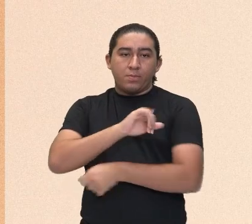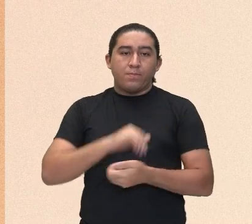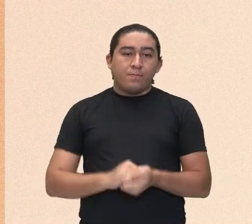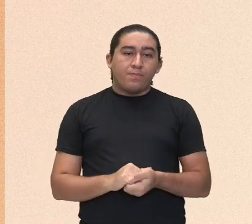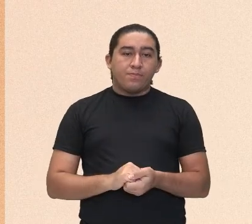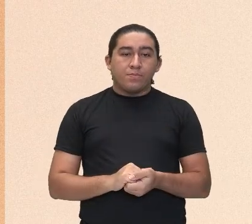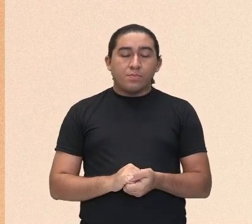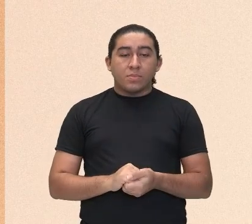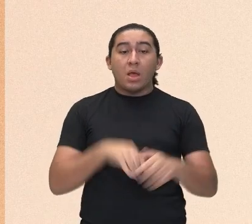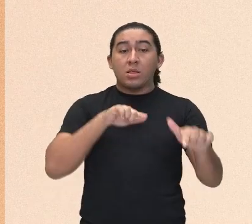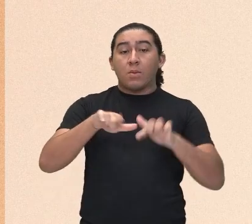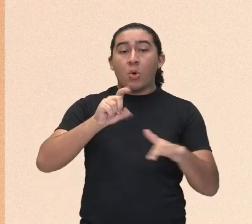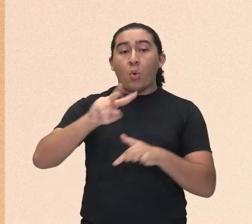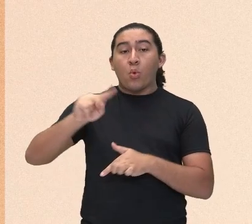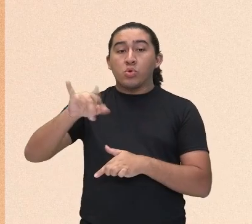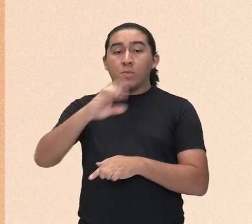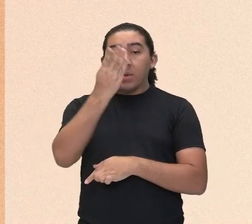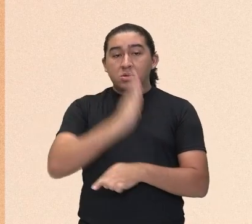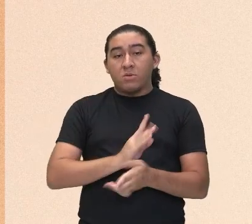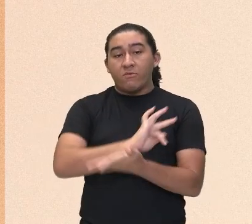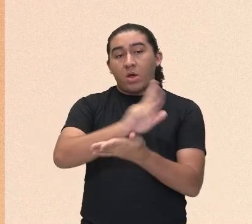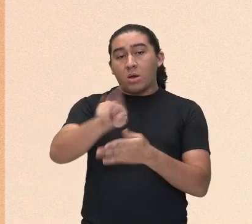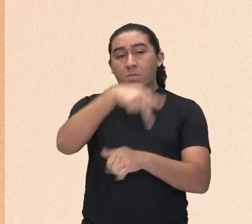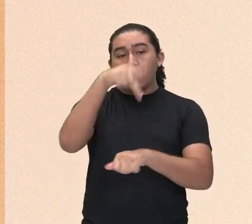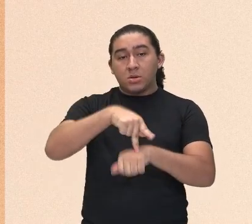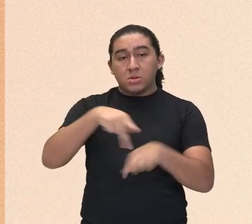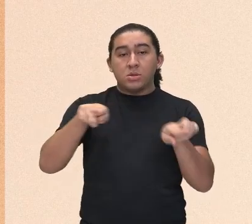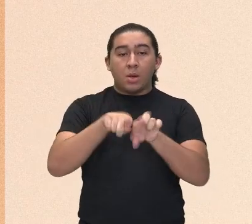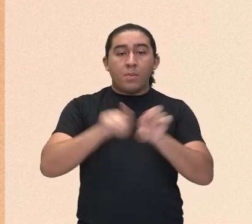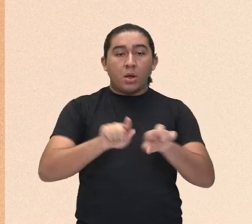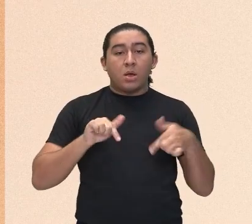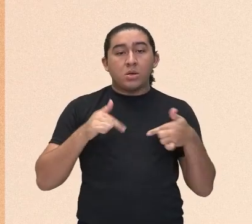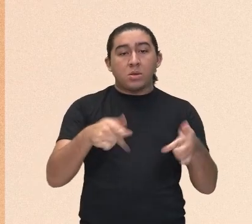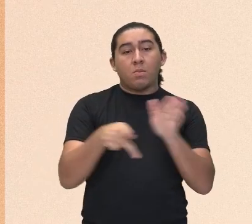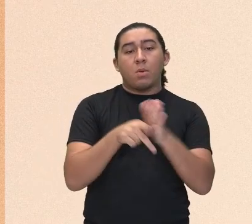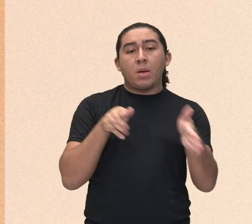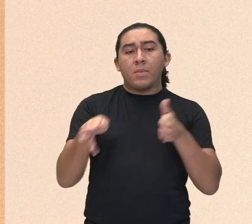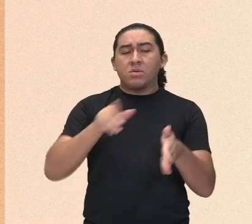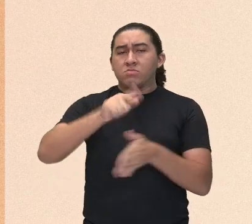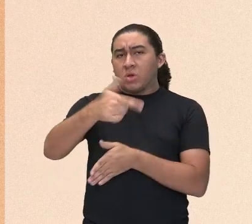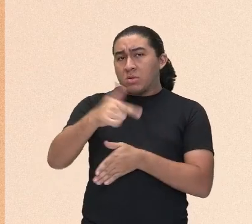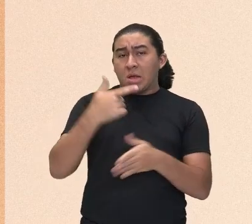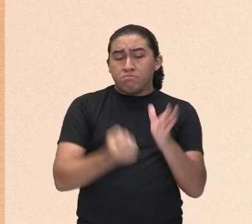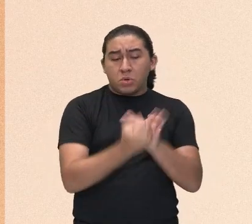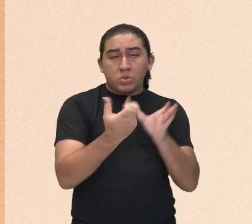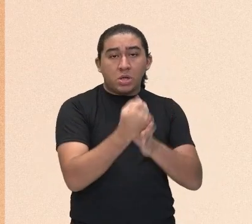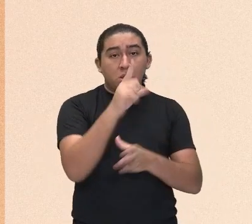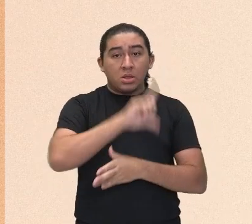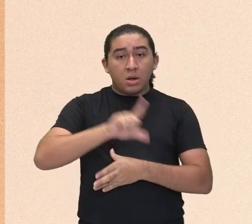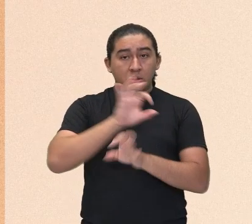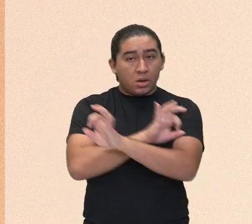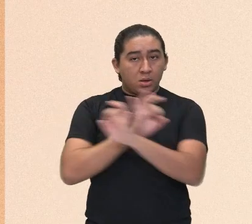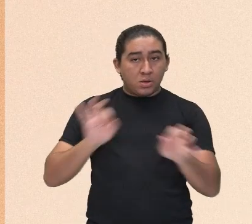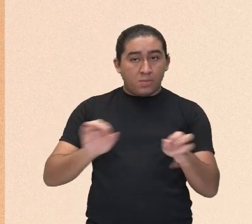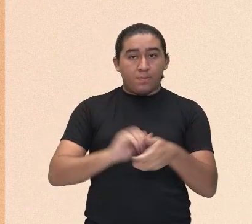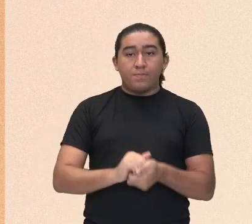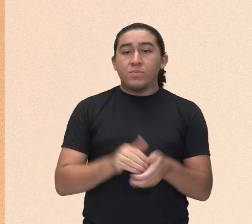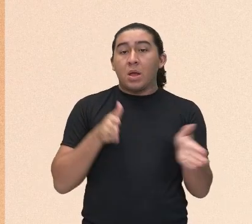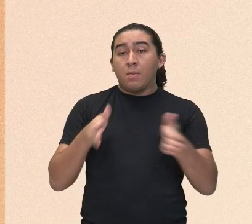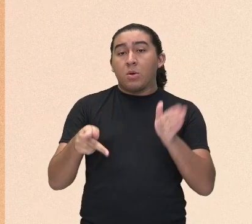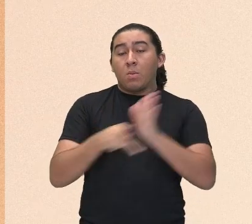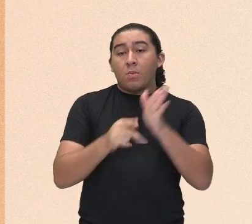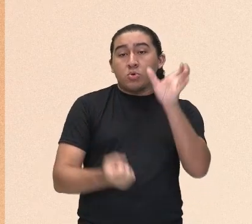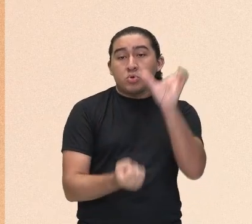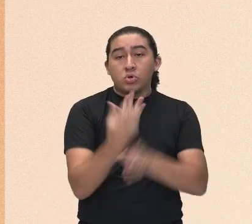Atuou como cônsul do Brasil em vários países. Nesse período, não se dedicou à produção literária. Foi membro fundador